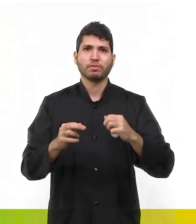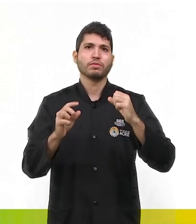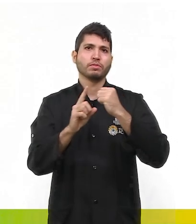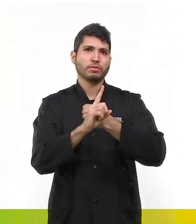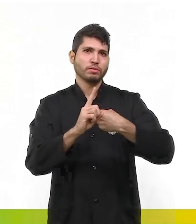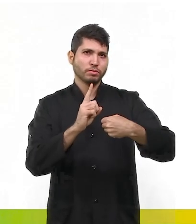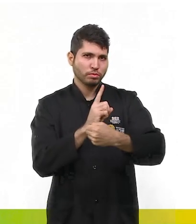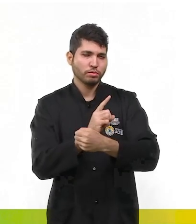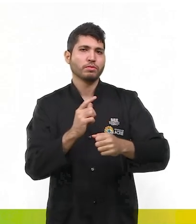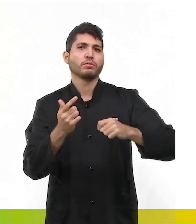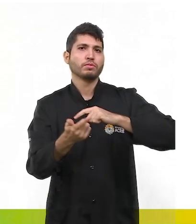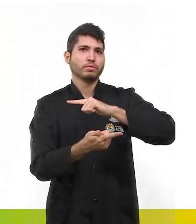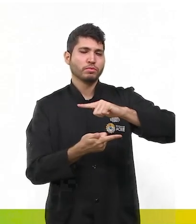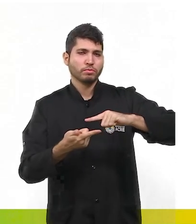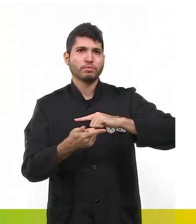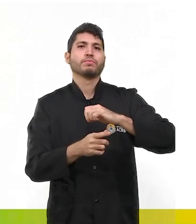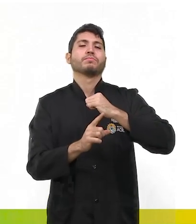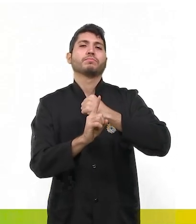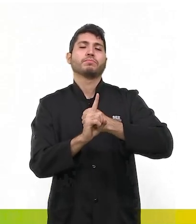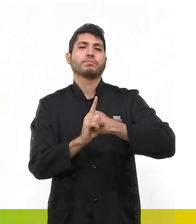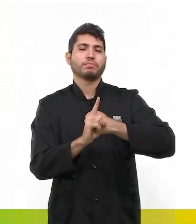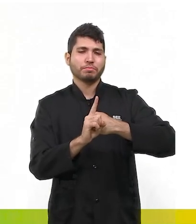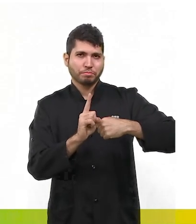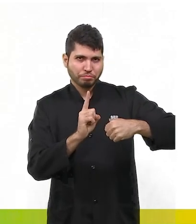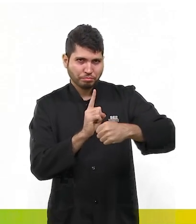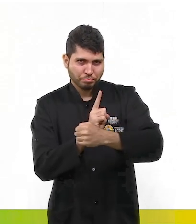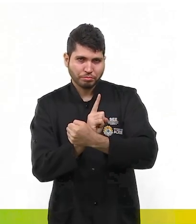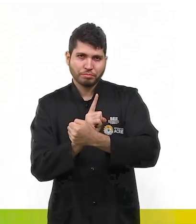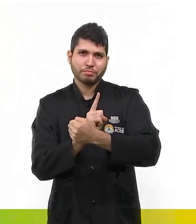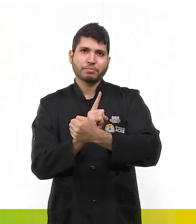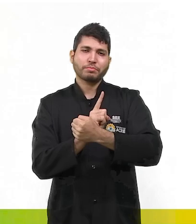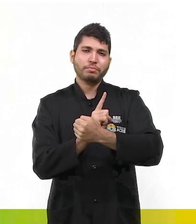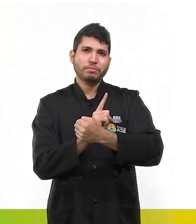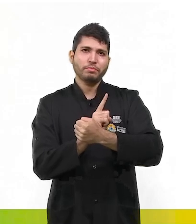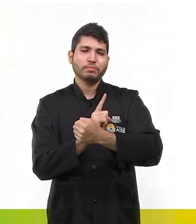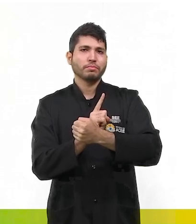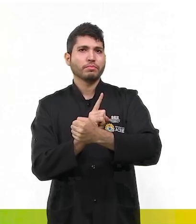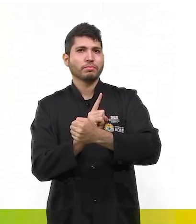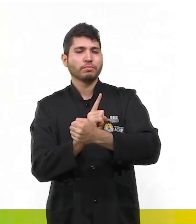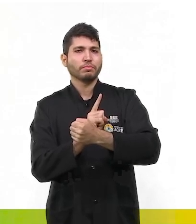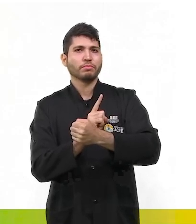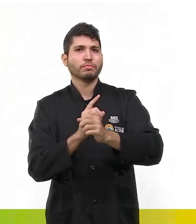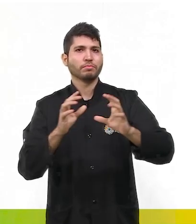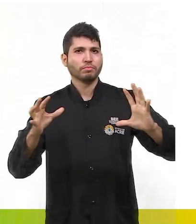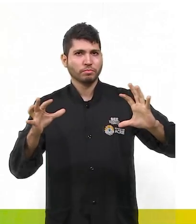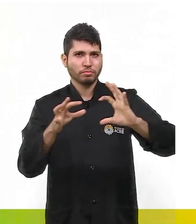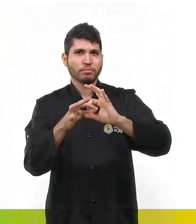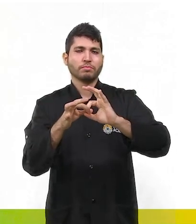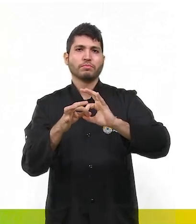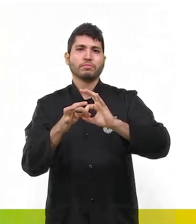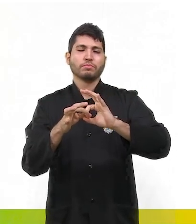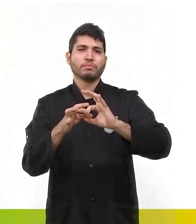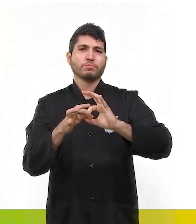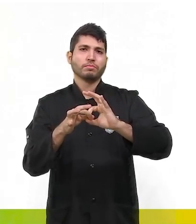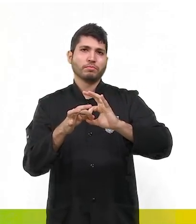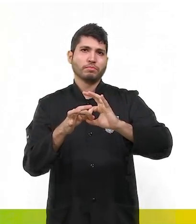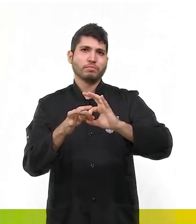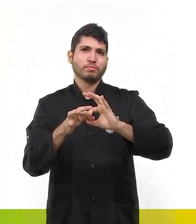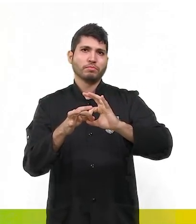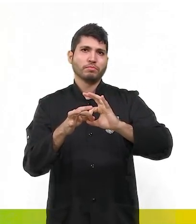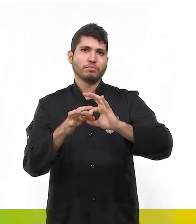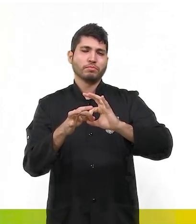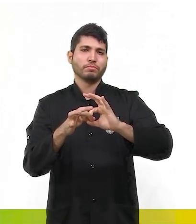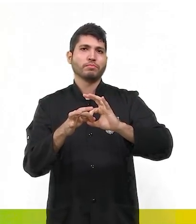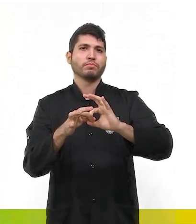sociedade global, essa sociedade está amplamente vinculada, tá, pessoal? Com